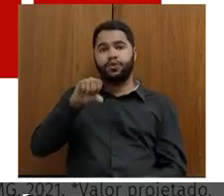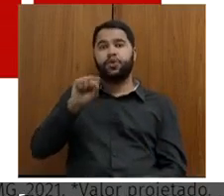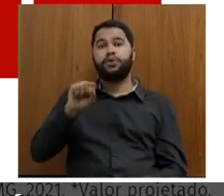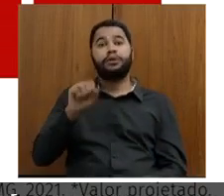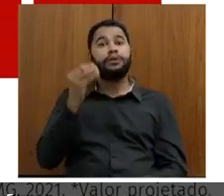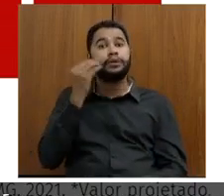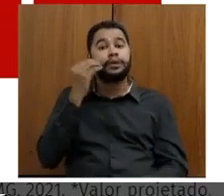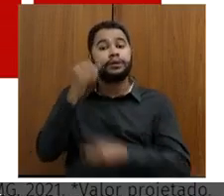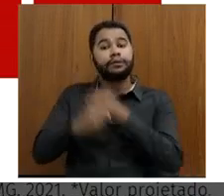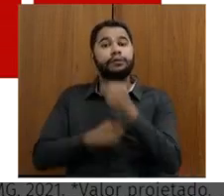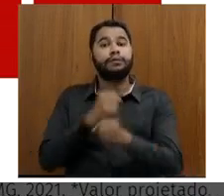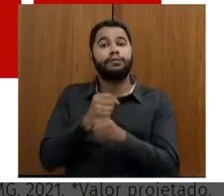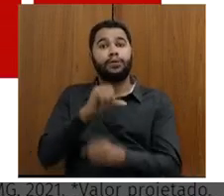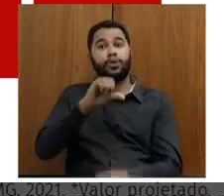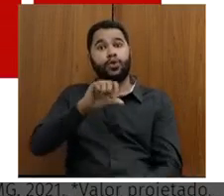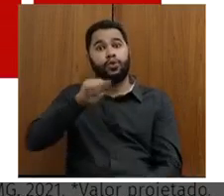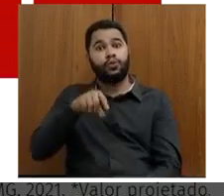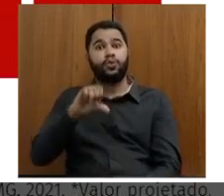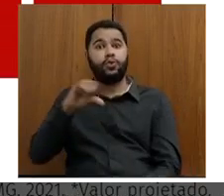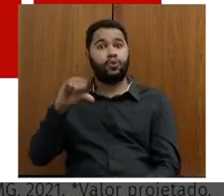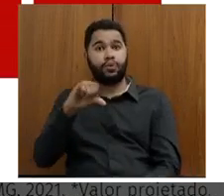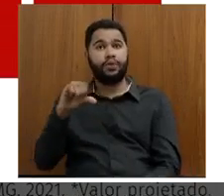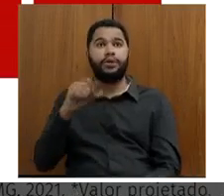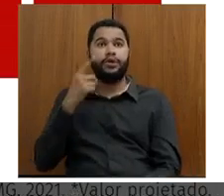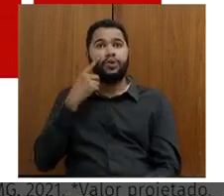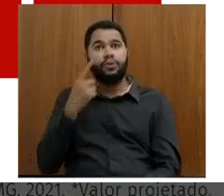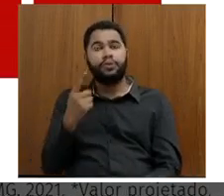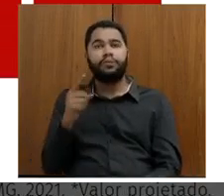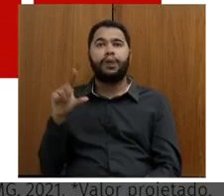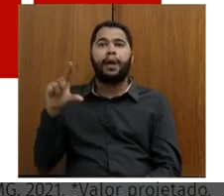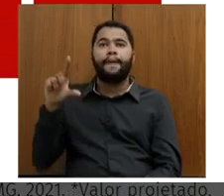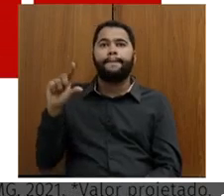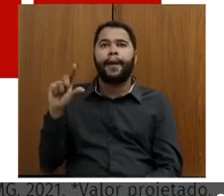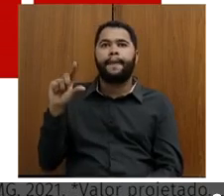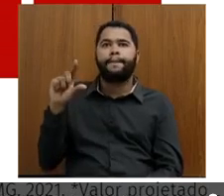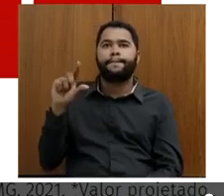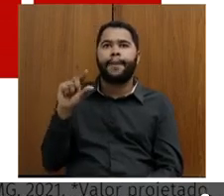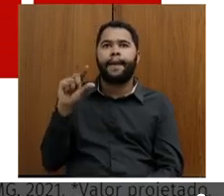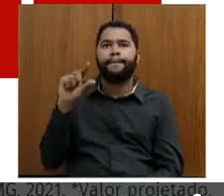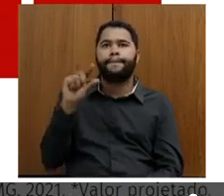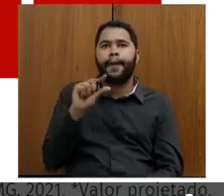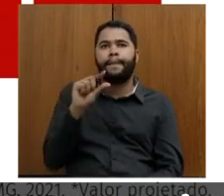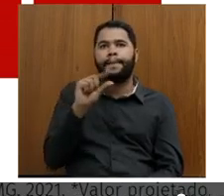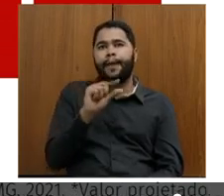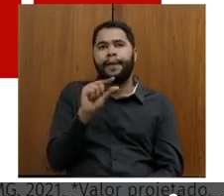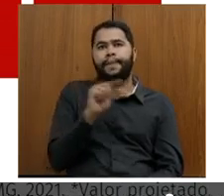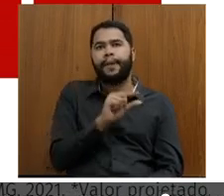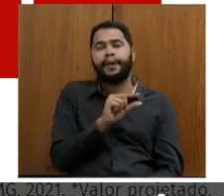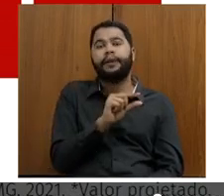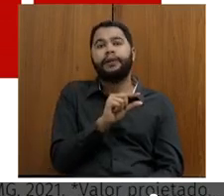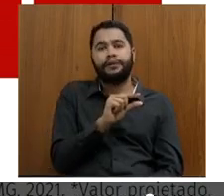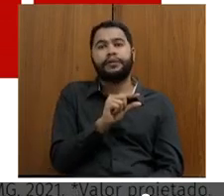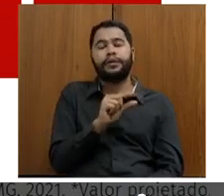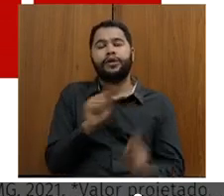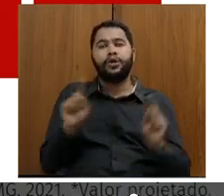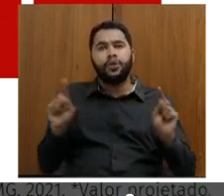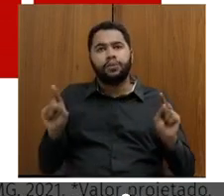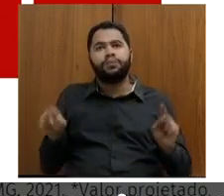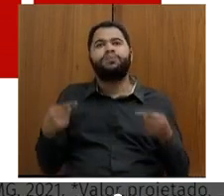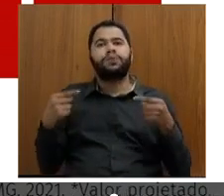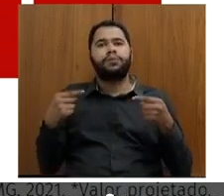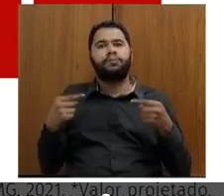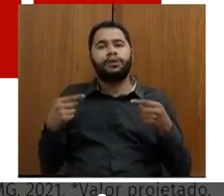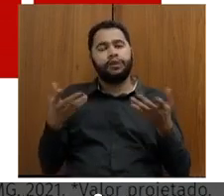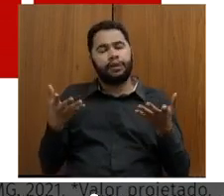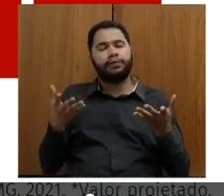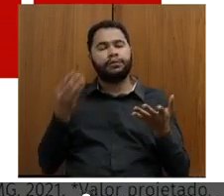que vem 9 99 é muito apertado que a gente veio caindo foi profissionalmente e desafiadora Mas é